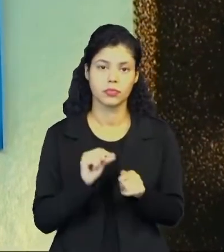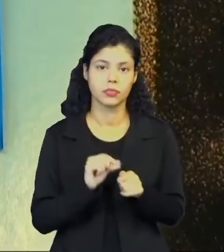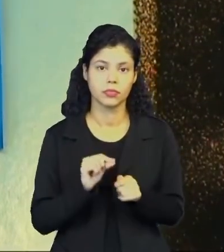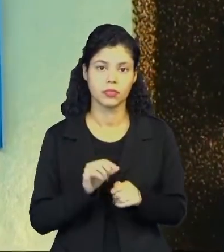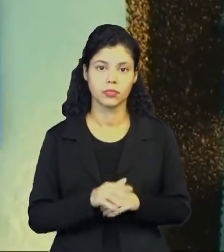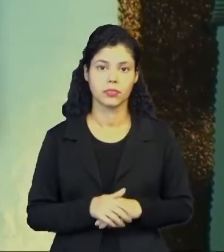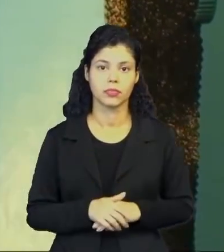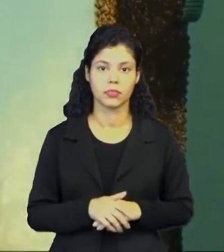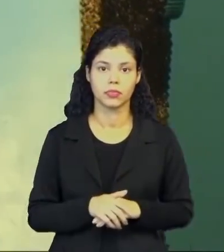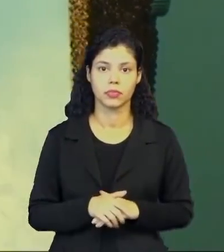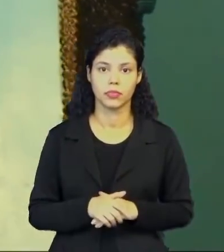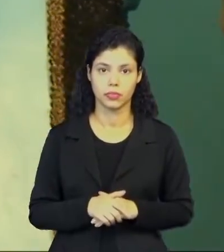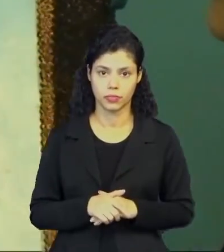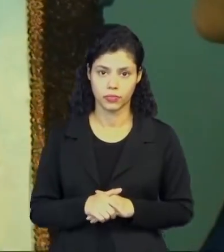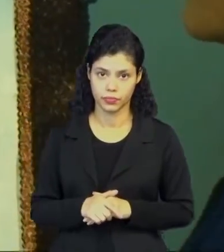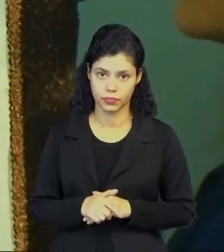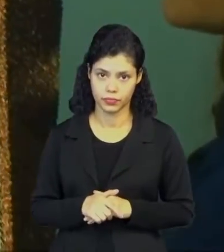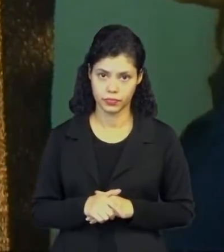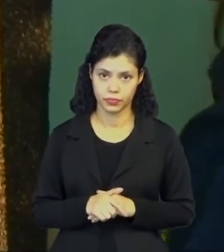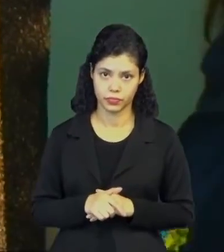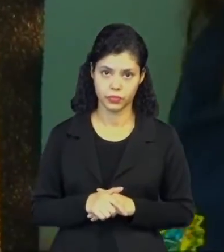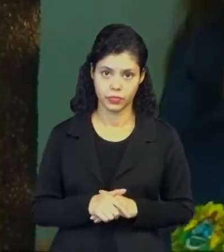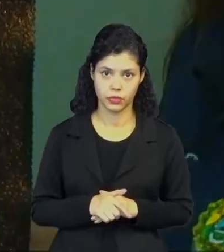isso, ó. Eu pego o valor total,